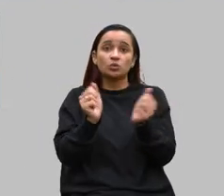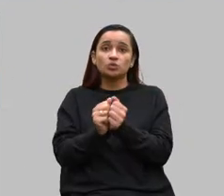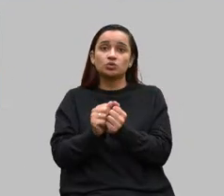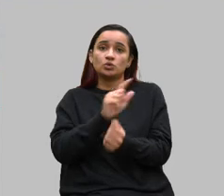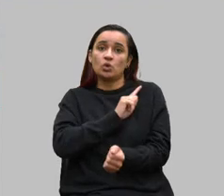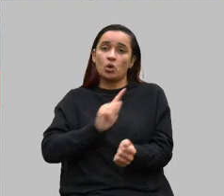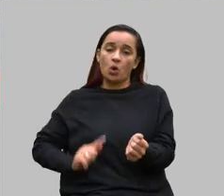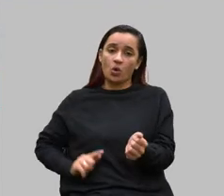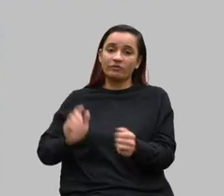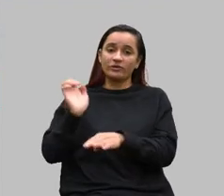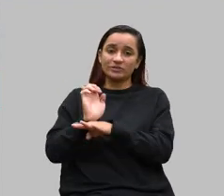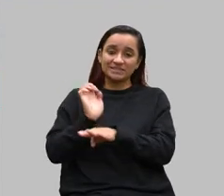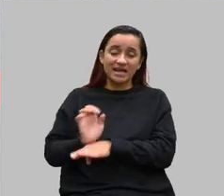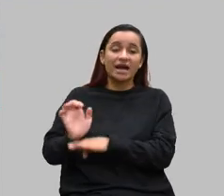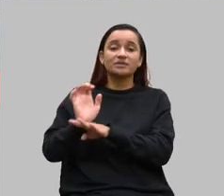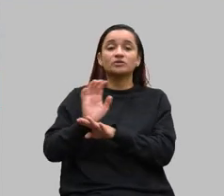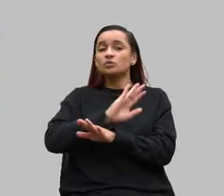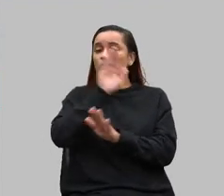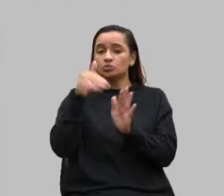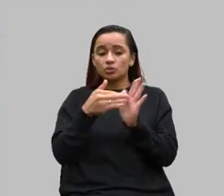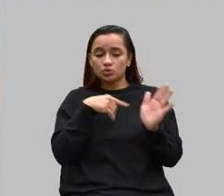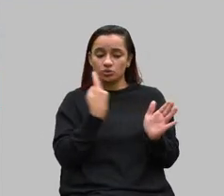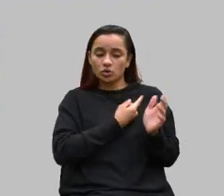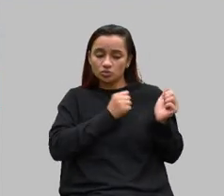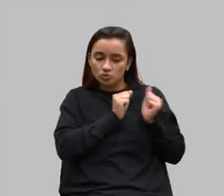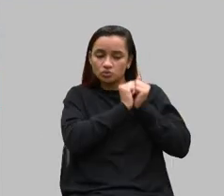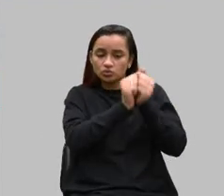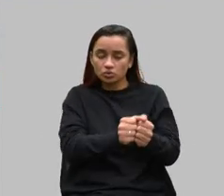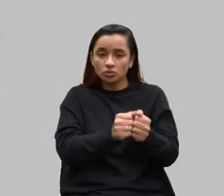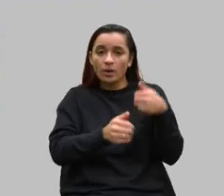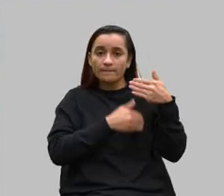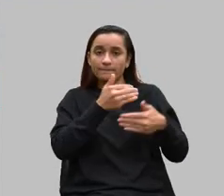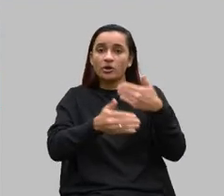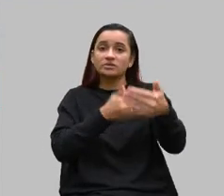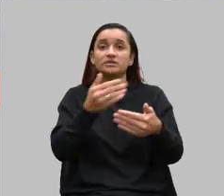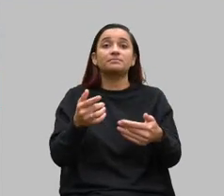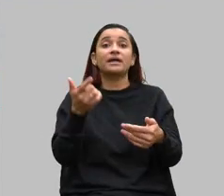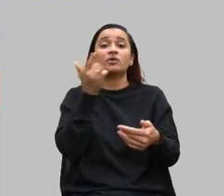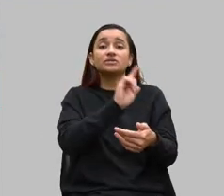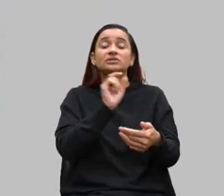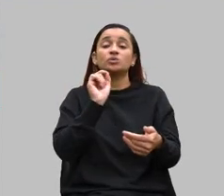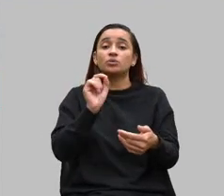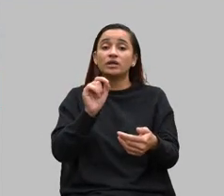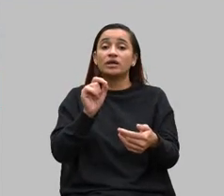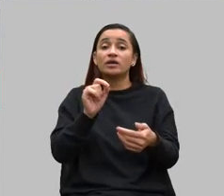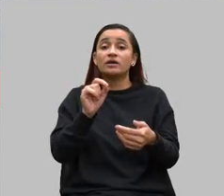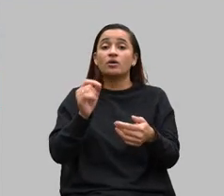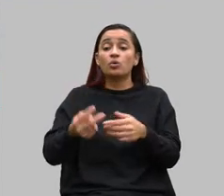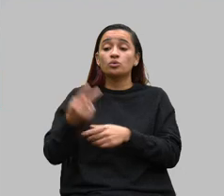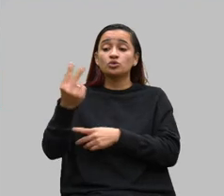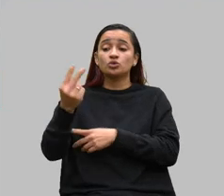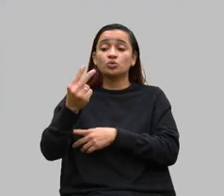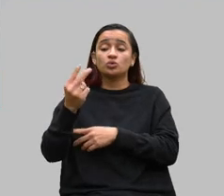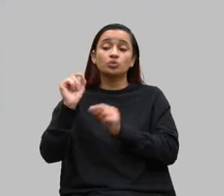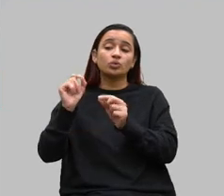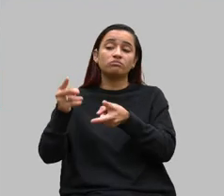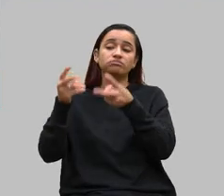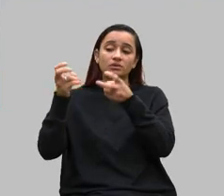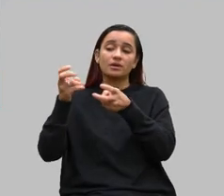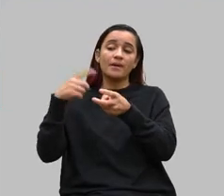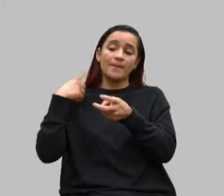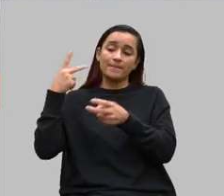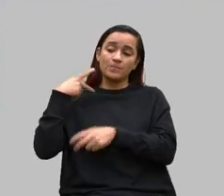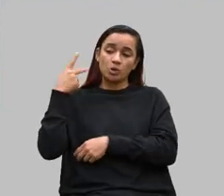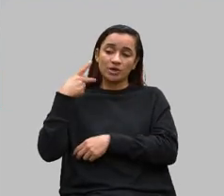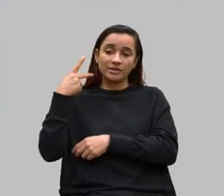ser bastante ativo nesse processo junto ao governo federal pra gente ter o quê o segundo filtro né que é o filtro político né o filtro político de defesa